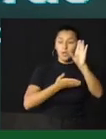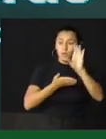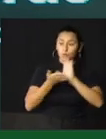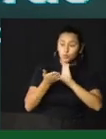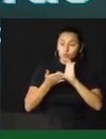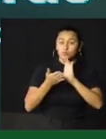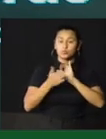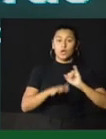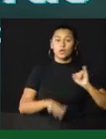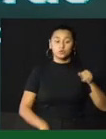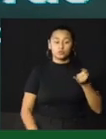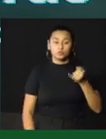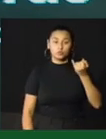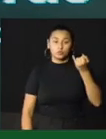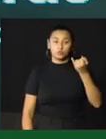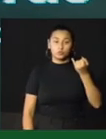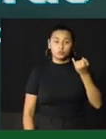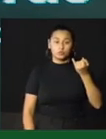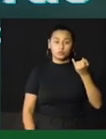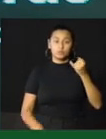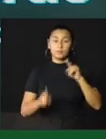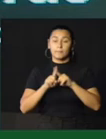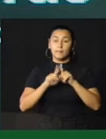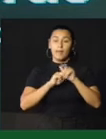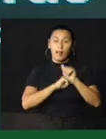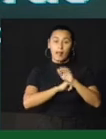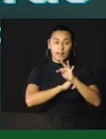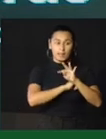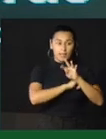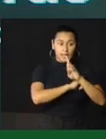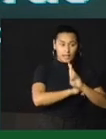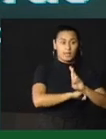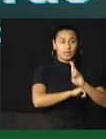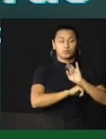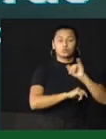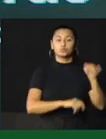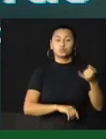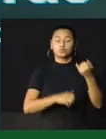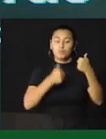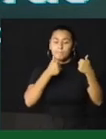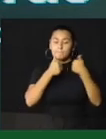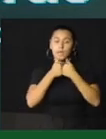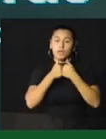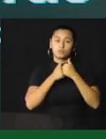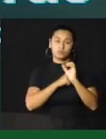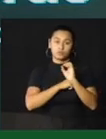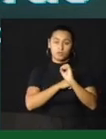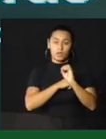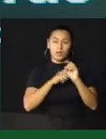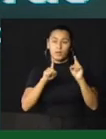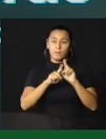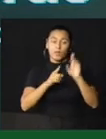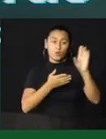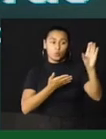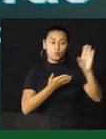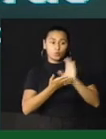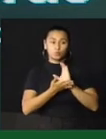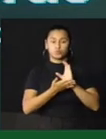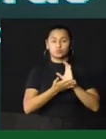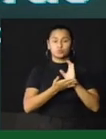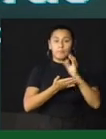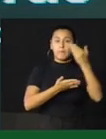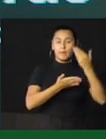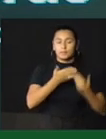a juros subsidiados A TR que é juros real eh próximo de zero alguns recursos a fundo perdido e também no